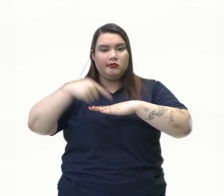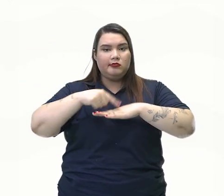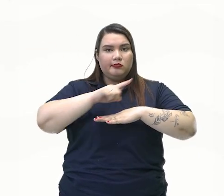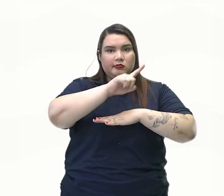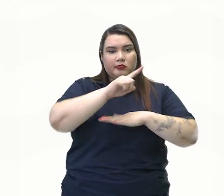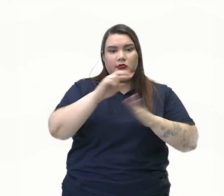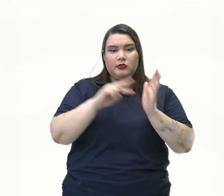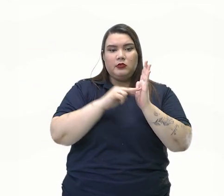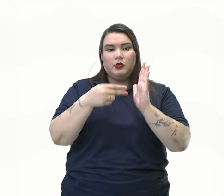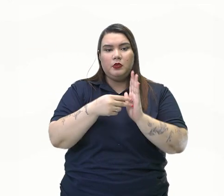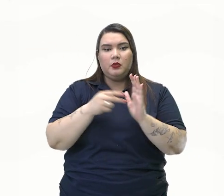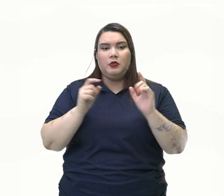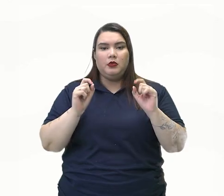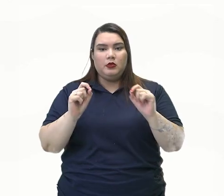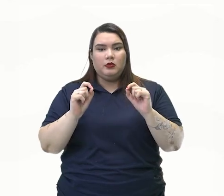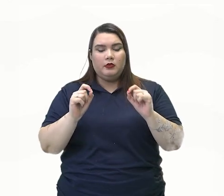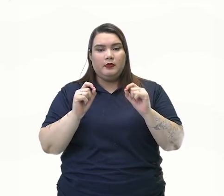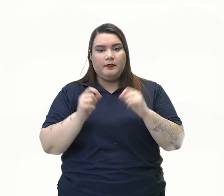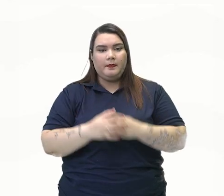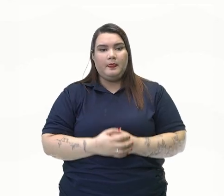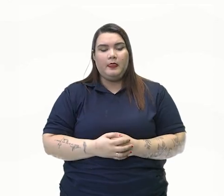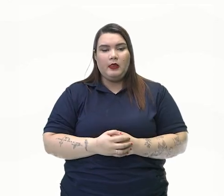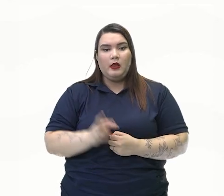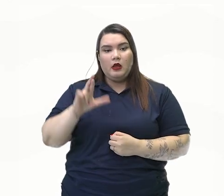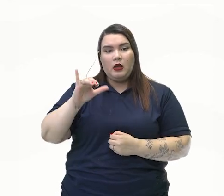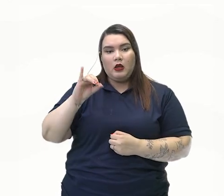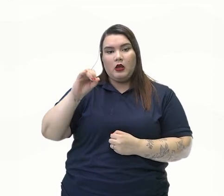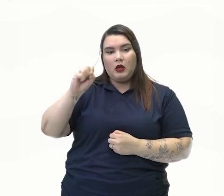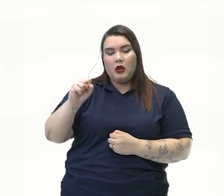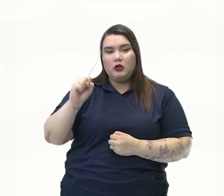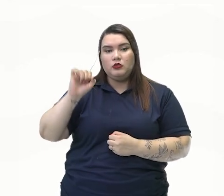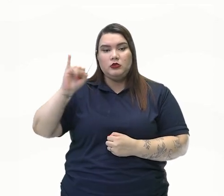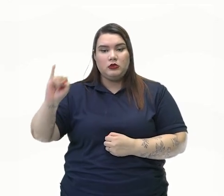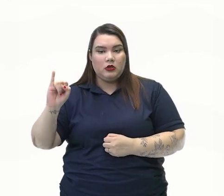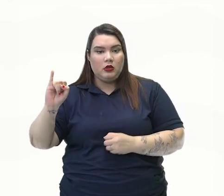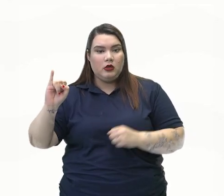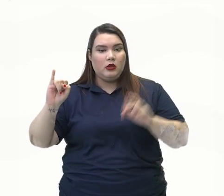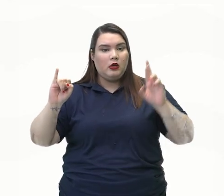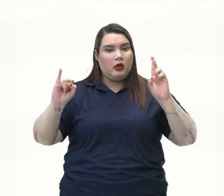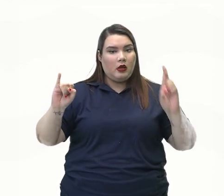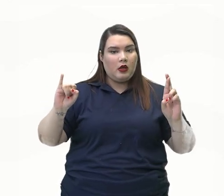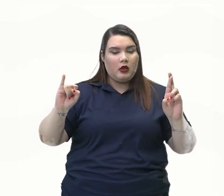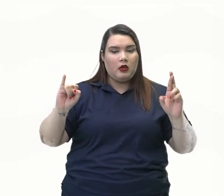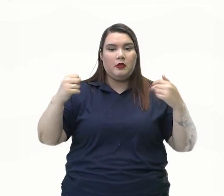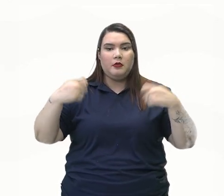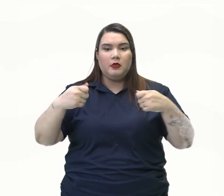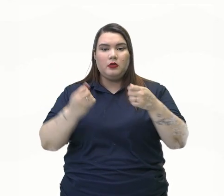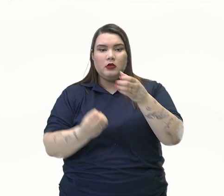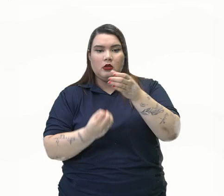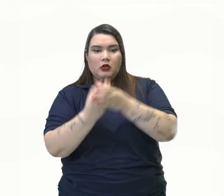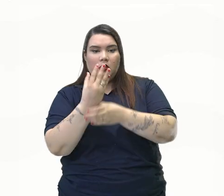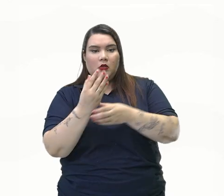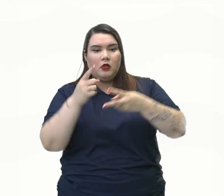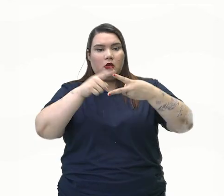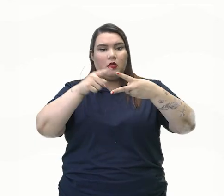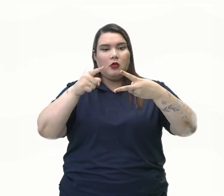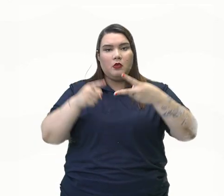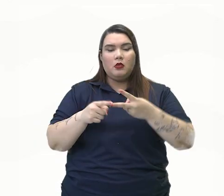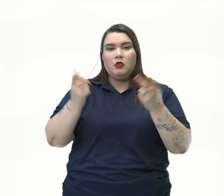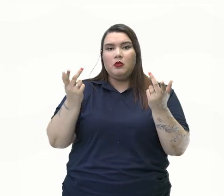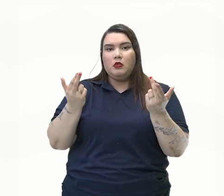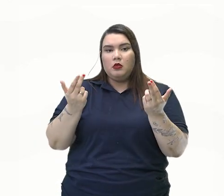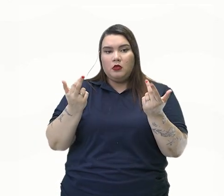são refletidos. Então, significa dizer o quê? Os raios de luz incidente e refletido